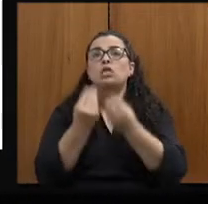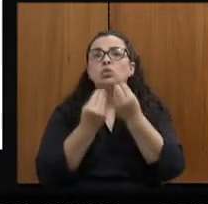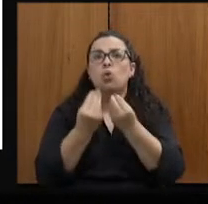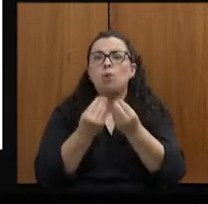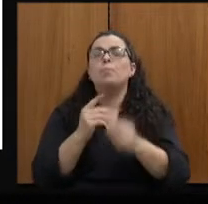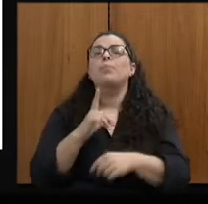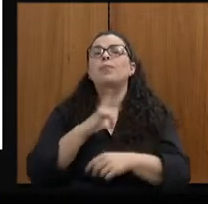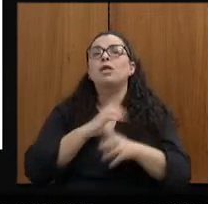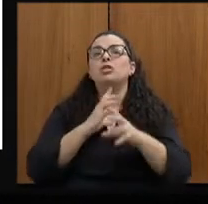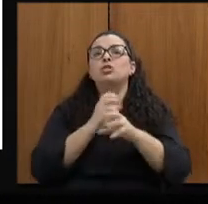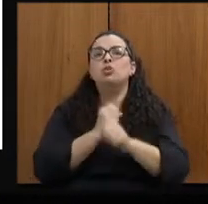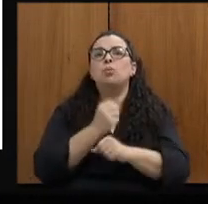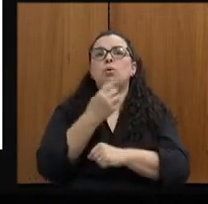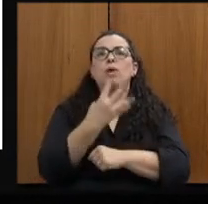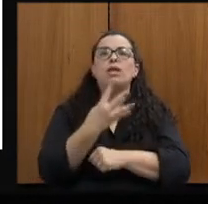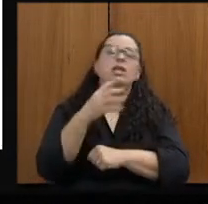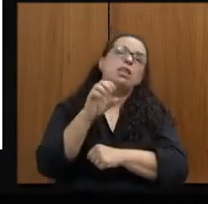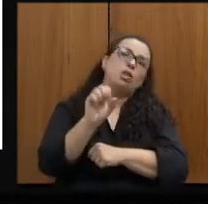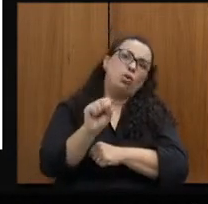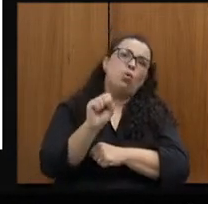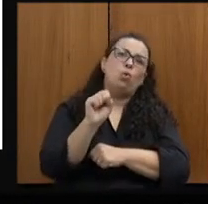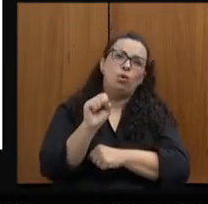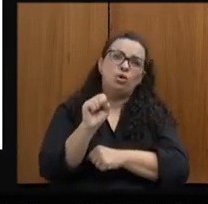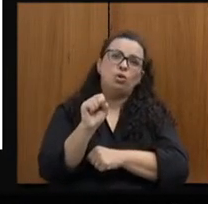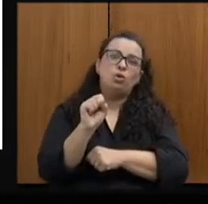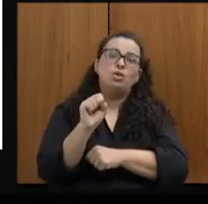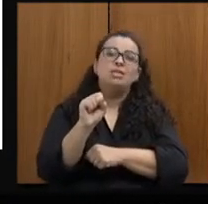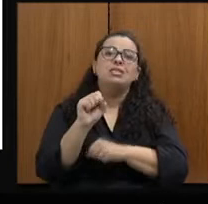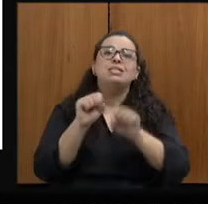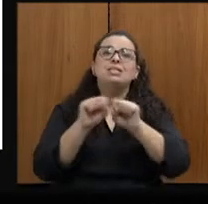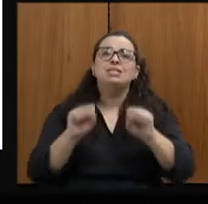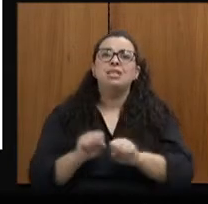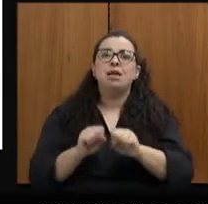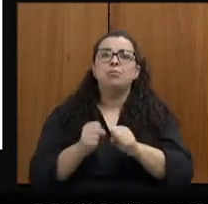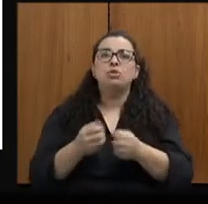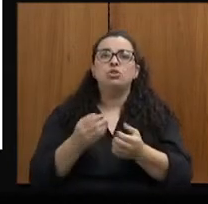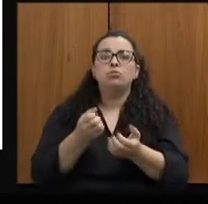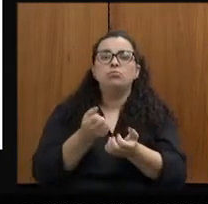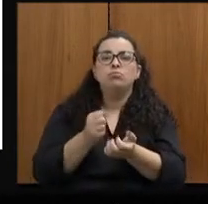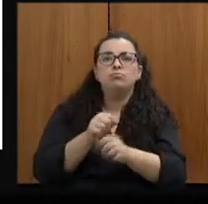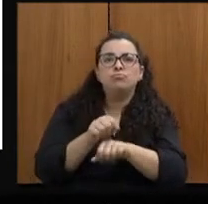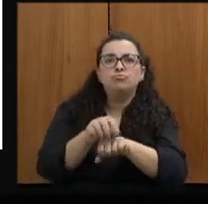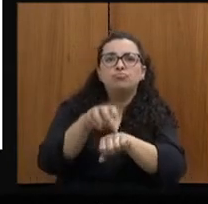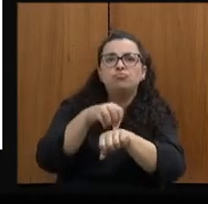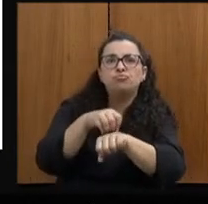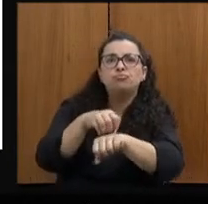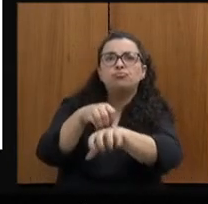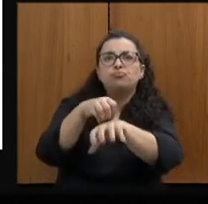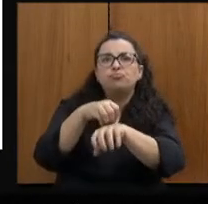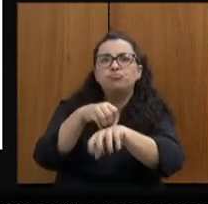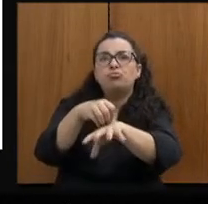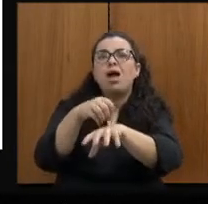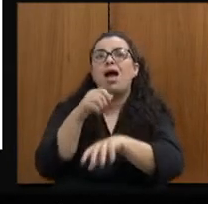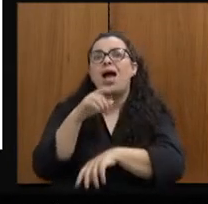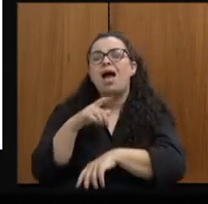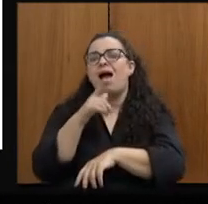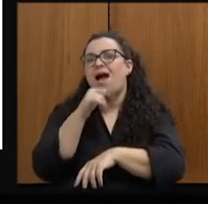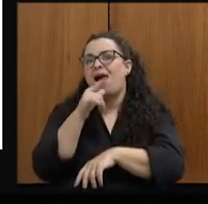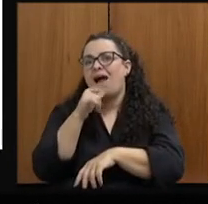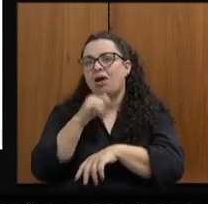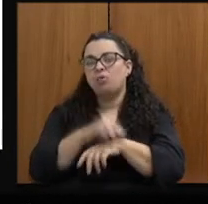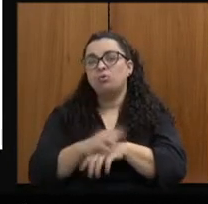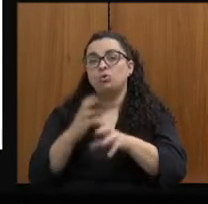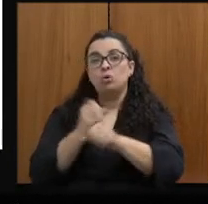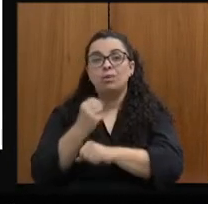sistemas integrados de abastecimento de águas concluídos em 44 municípios. 3 mil famílias beneficiadas.